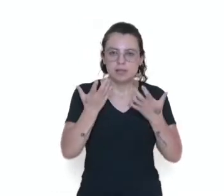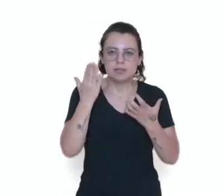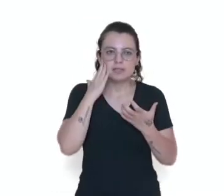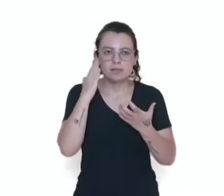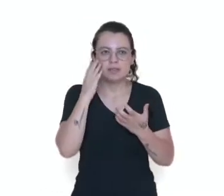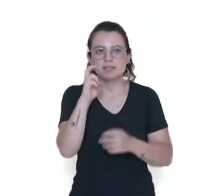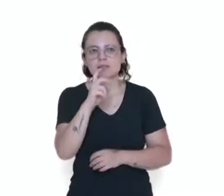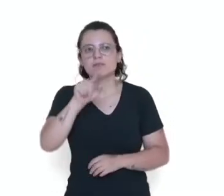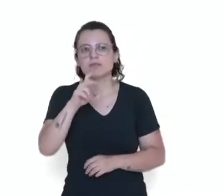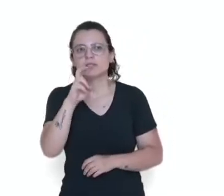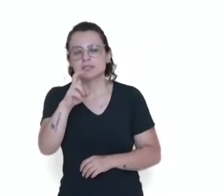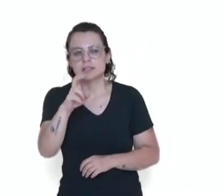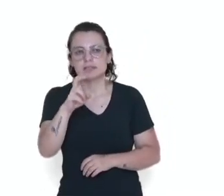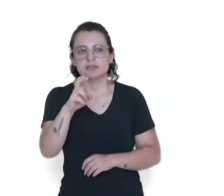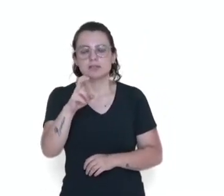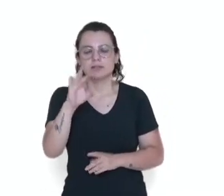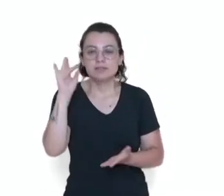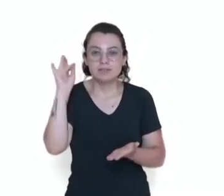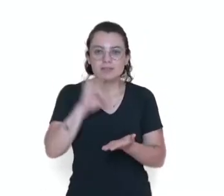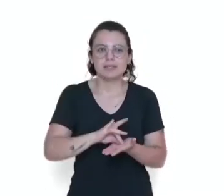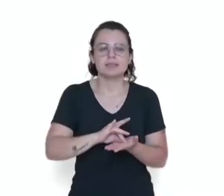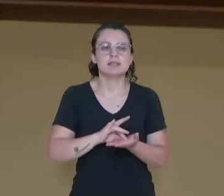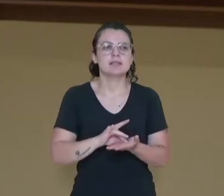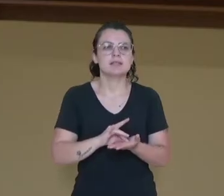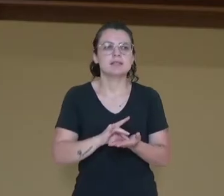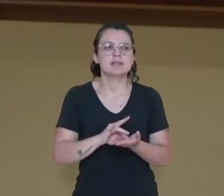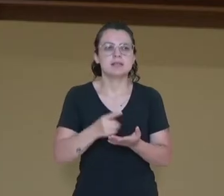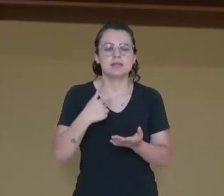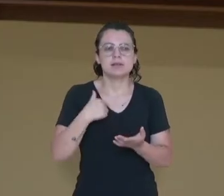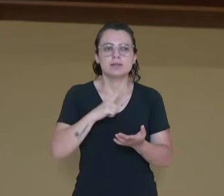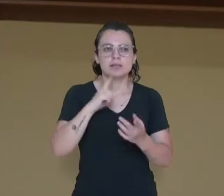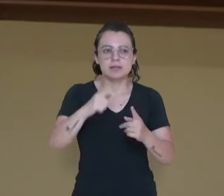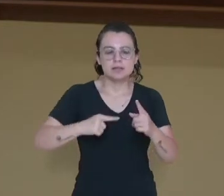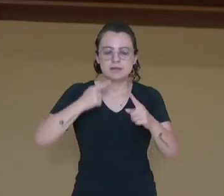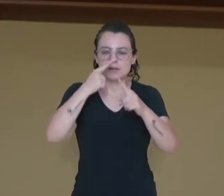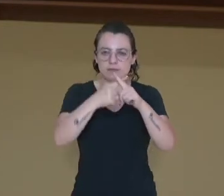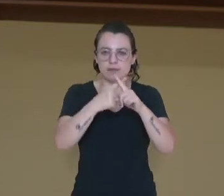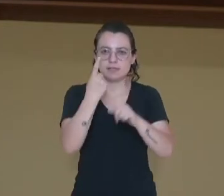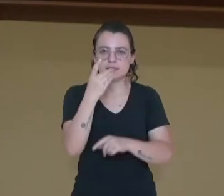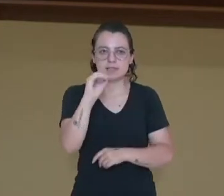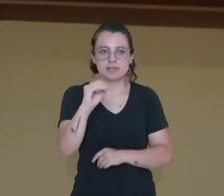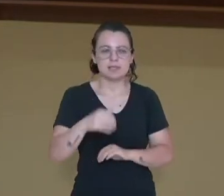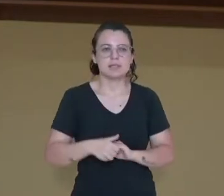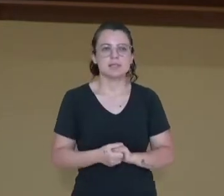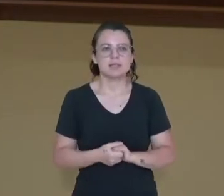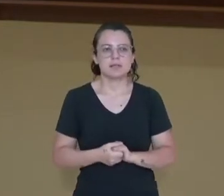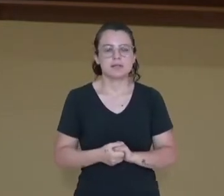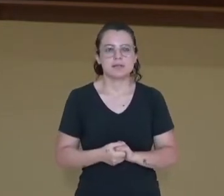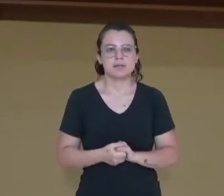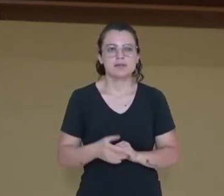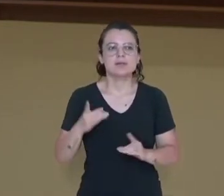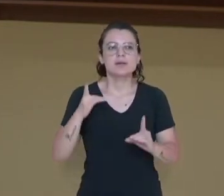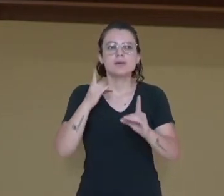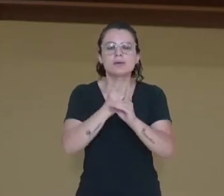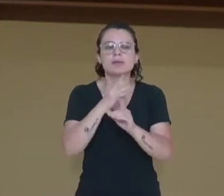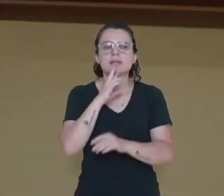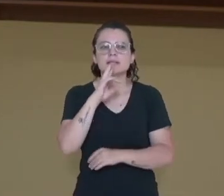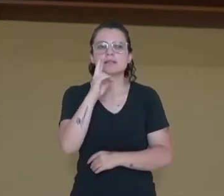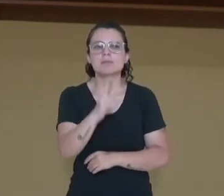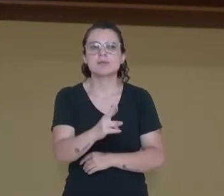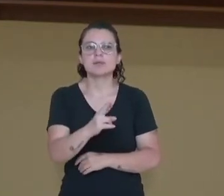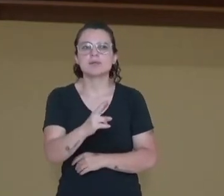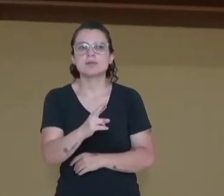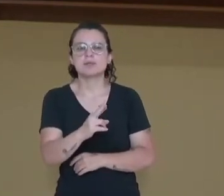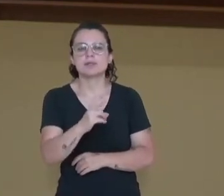5,5 centímetros no mapa na realidade, fiz a multiplicação por 10 e chegamos à conclusão